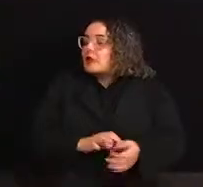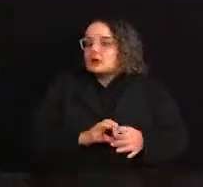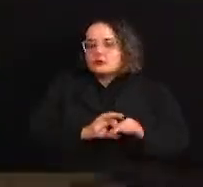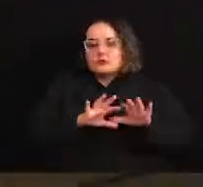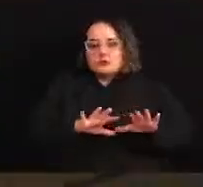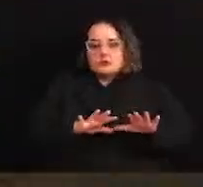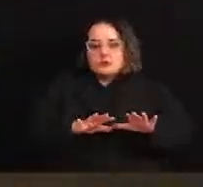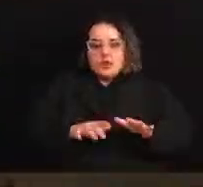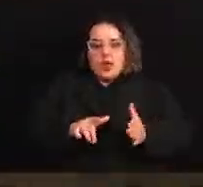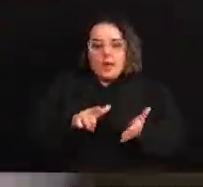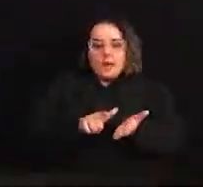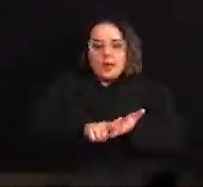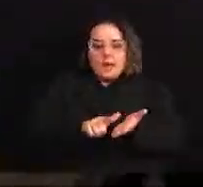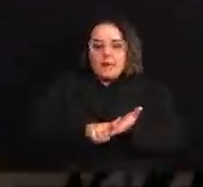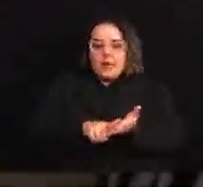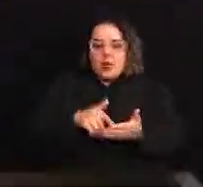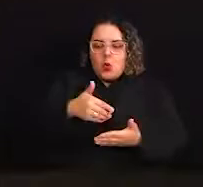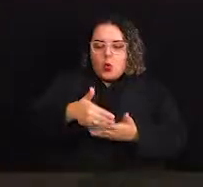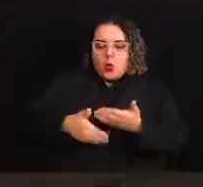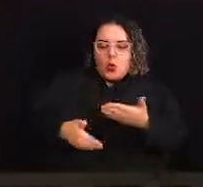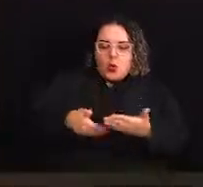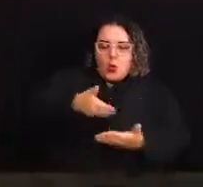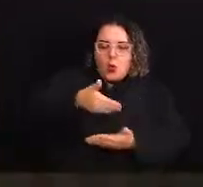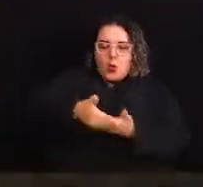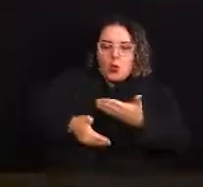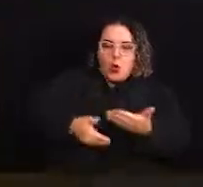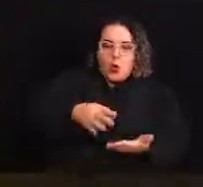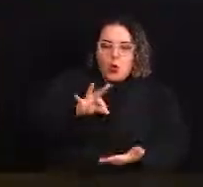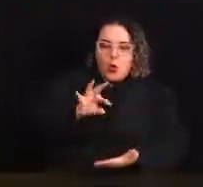Deixe escorrer em papel toalha.